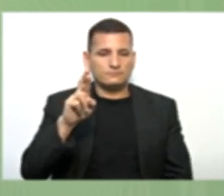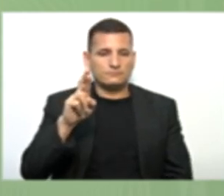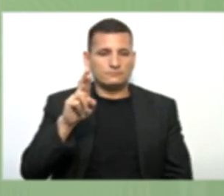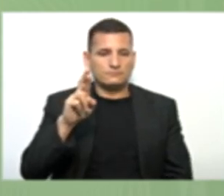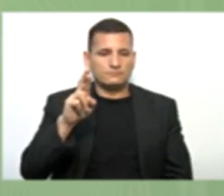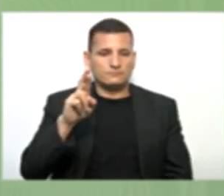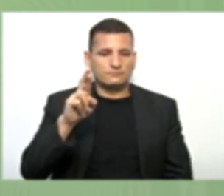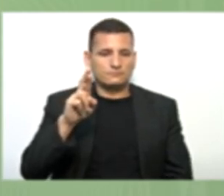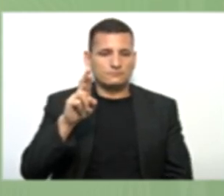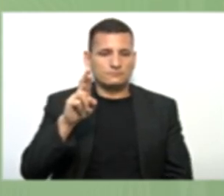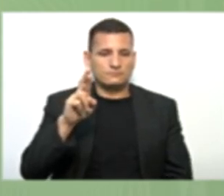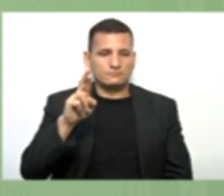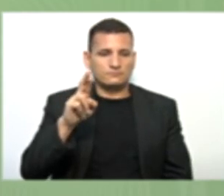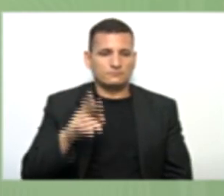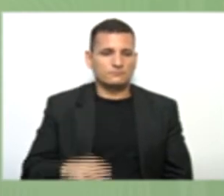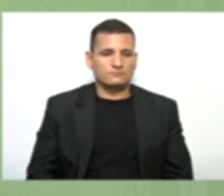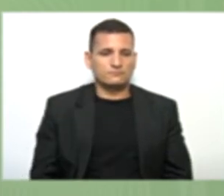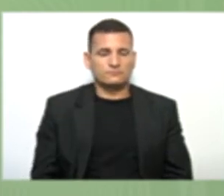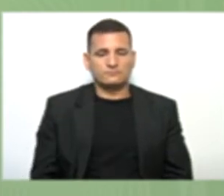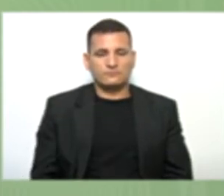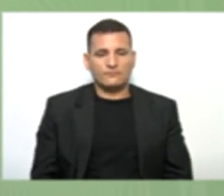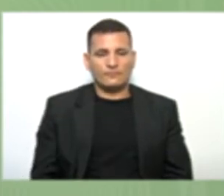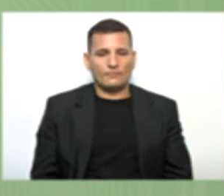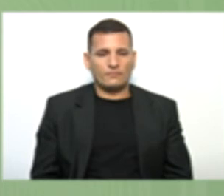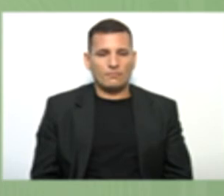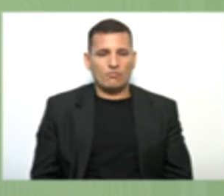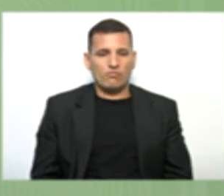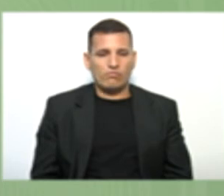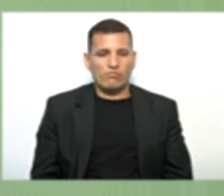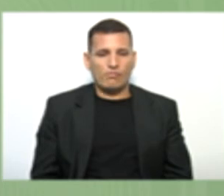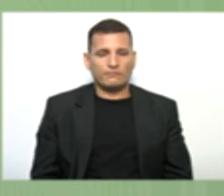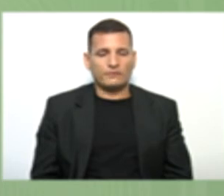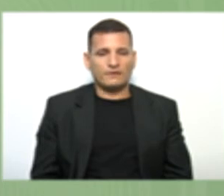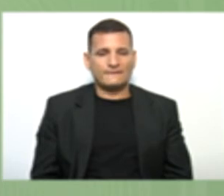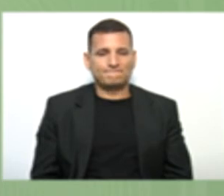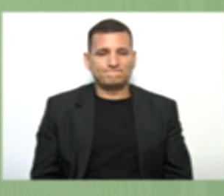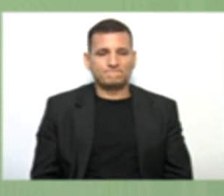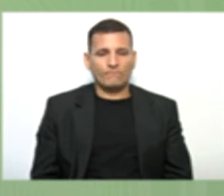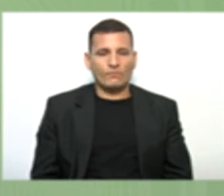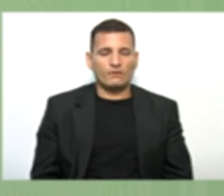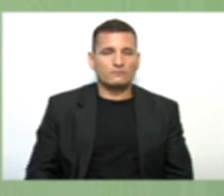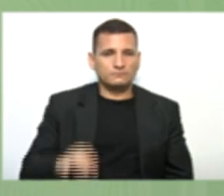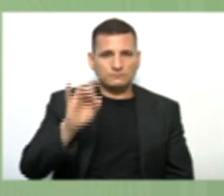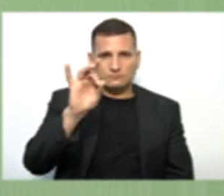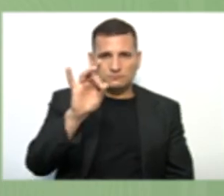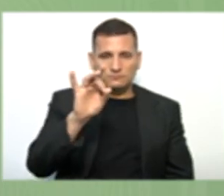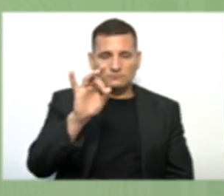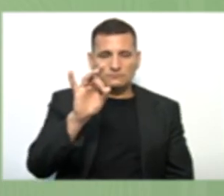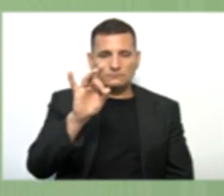nenhuma variável, nem nada, tá? Eu usei ele direto no for. Como assim? Para cada valor,